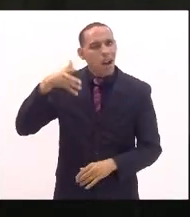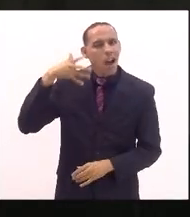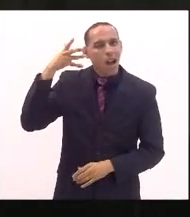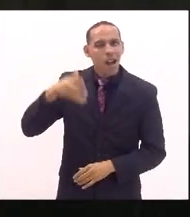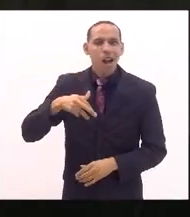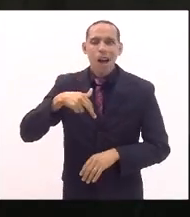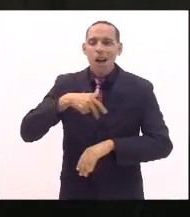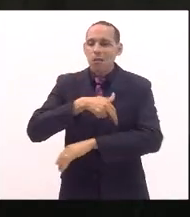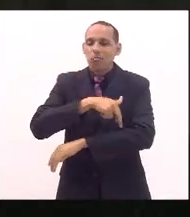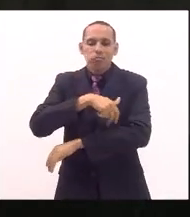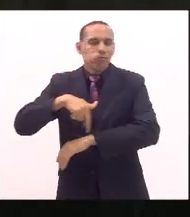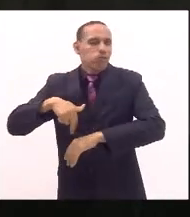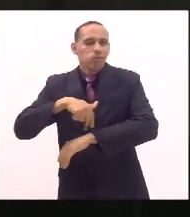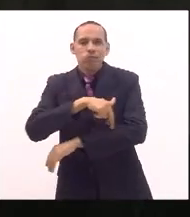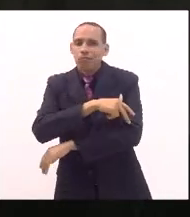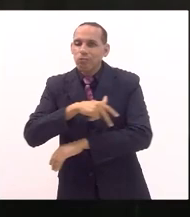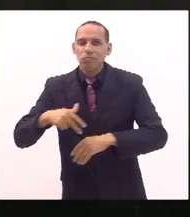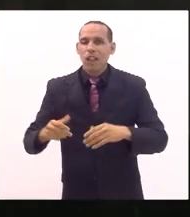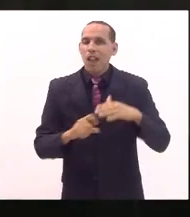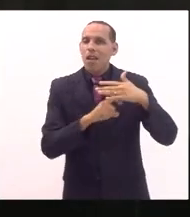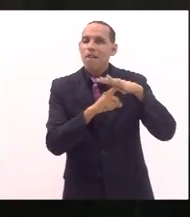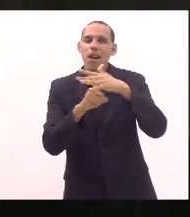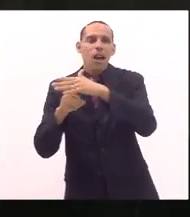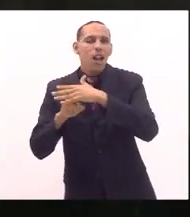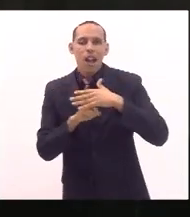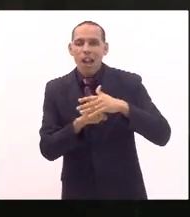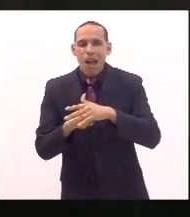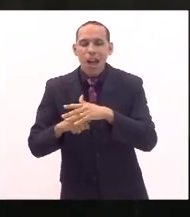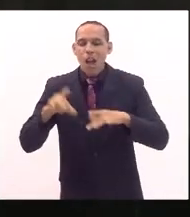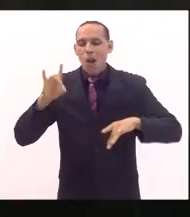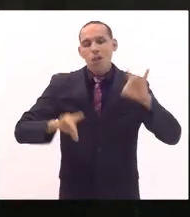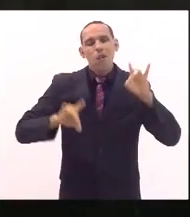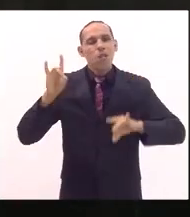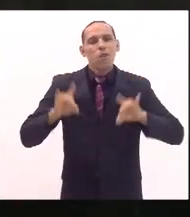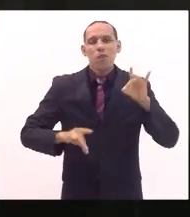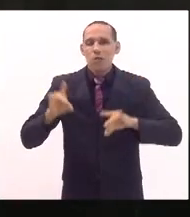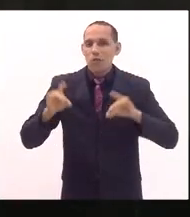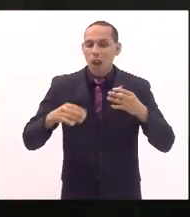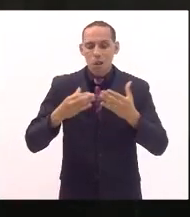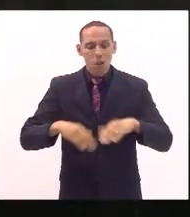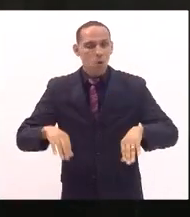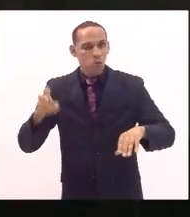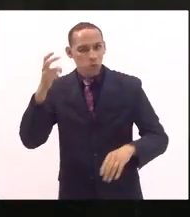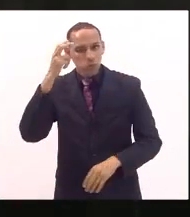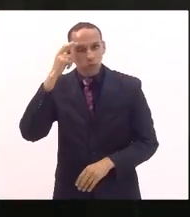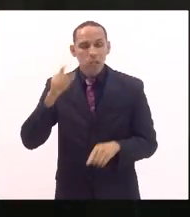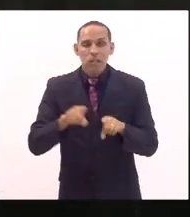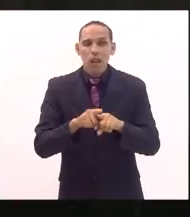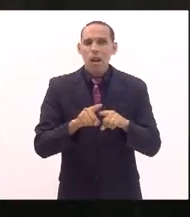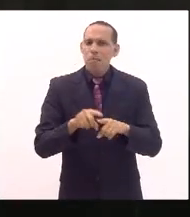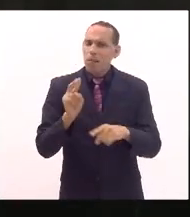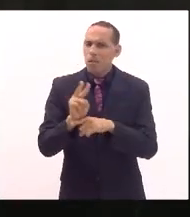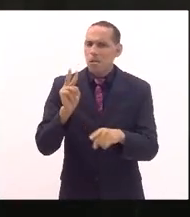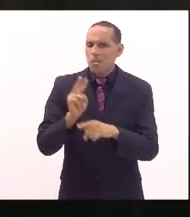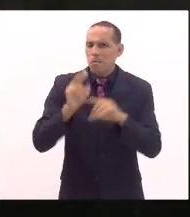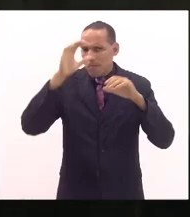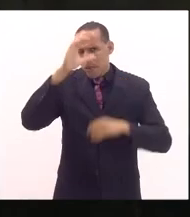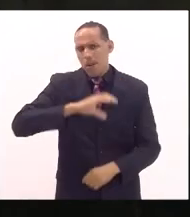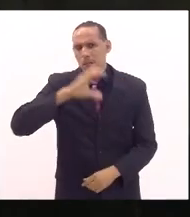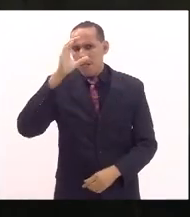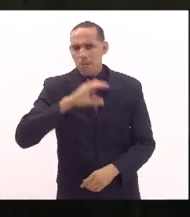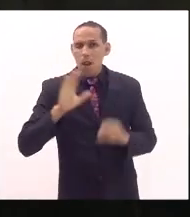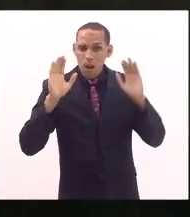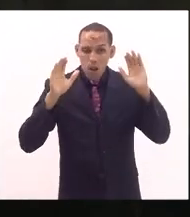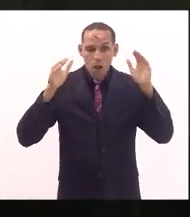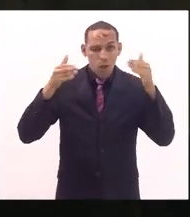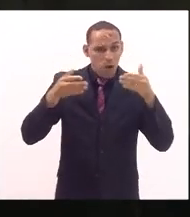performances feiras oficinas de concursos culturais e são pela cidadania com